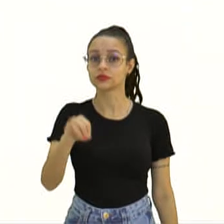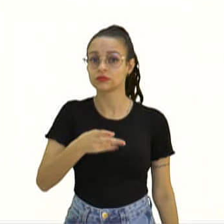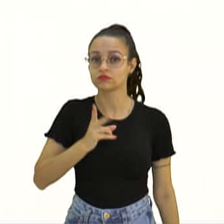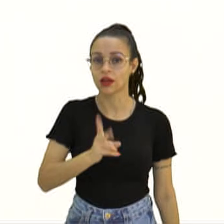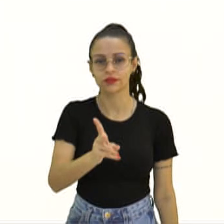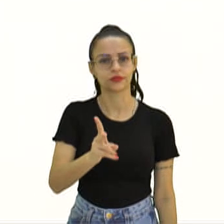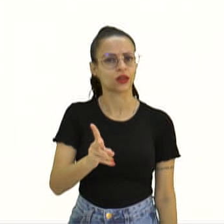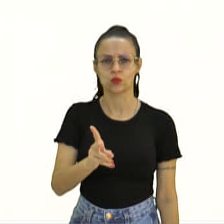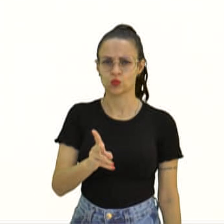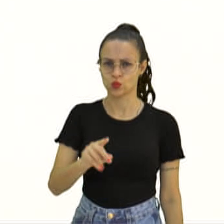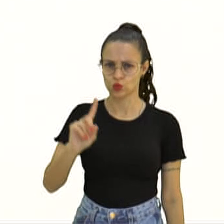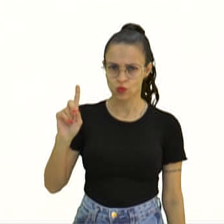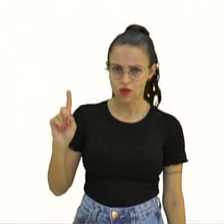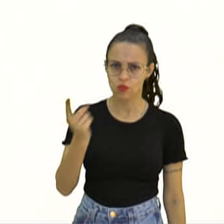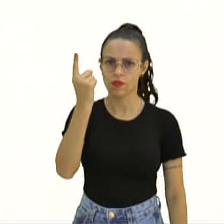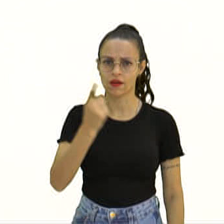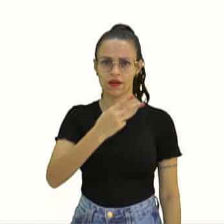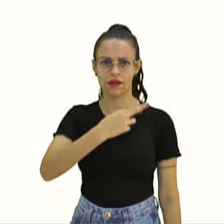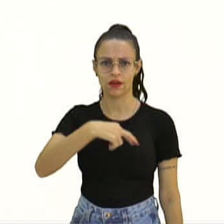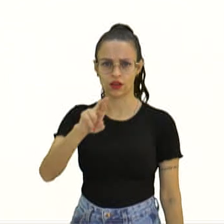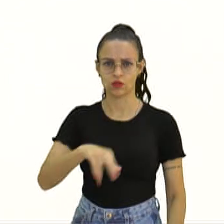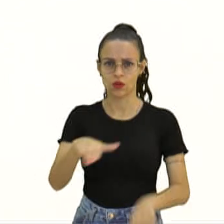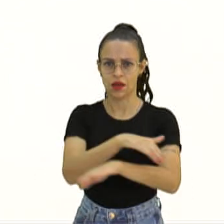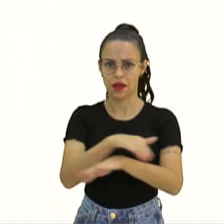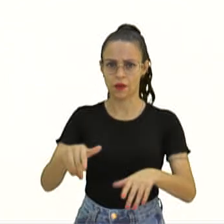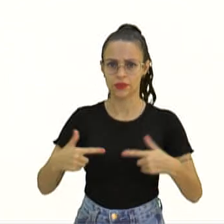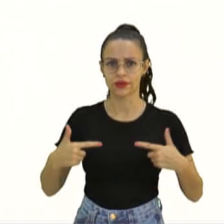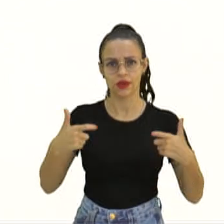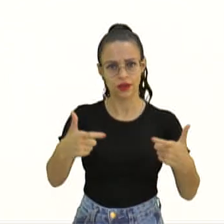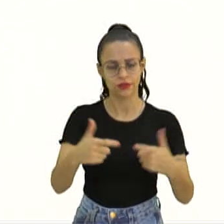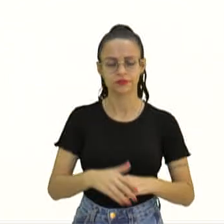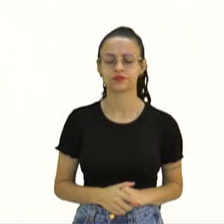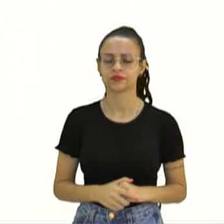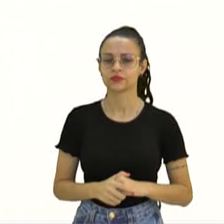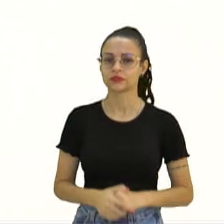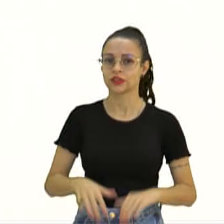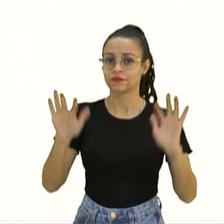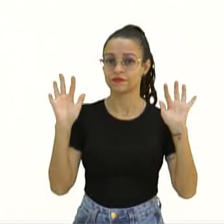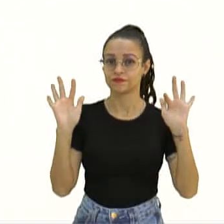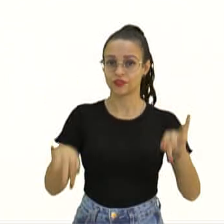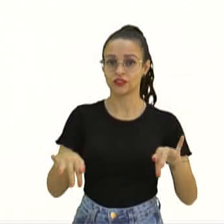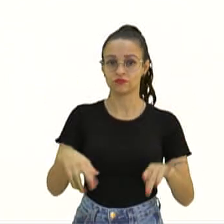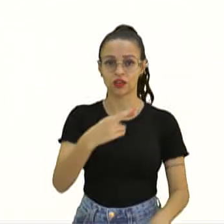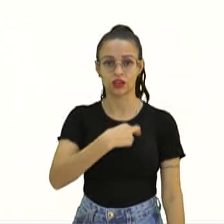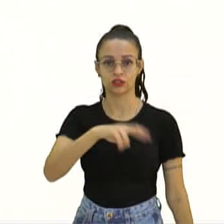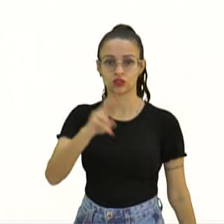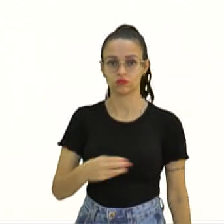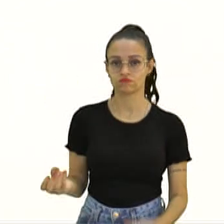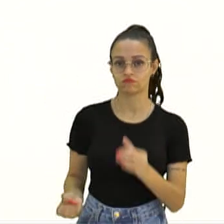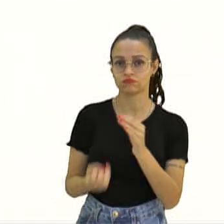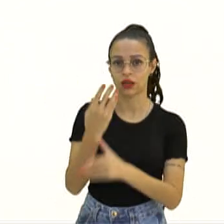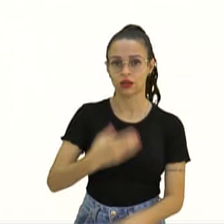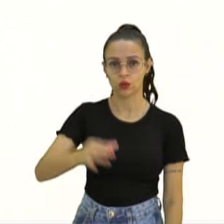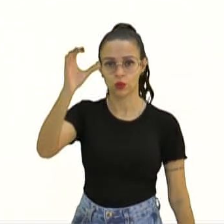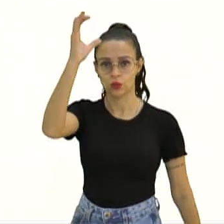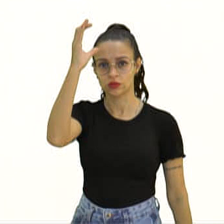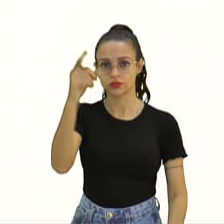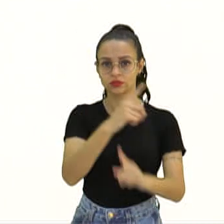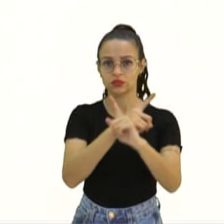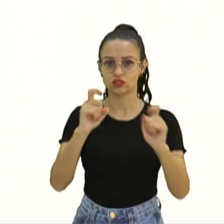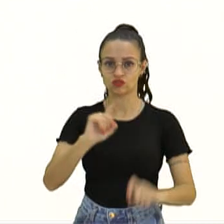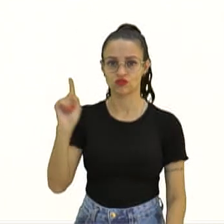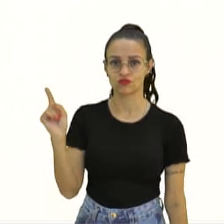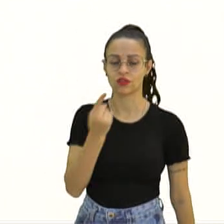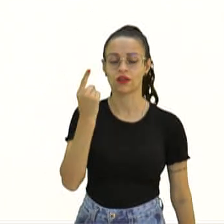não houver uma única religião que acabar com as guerras será que é essa o fim das religiões e implantação de uma consciência científica